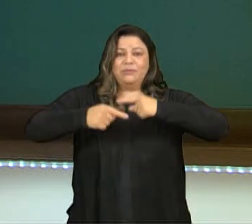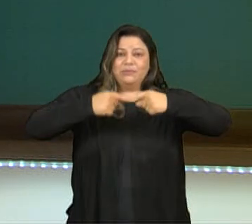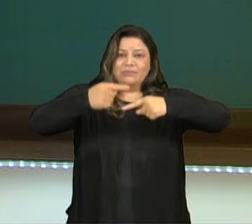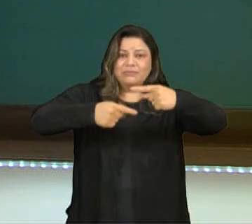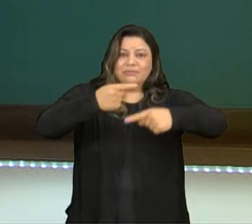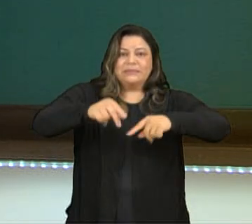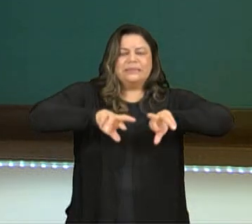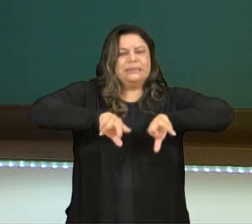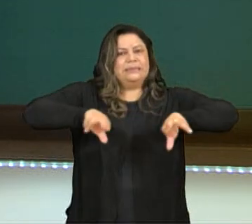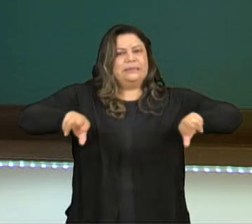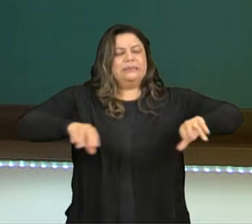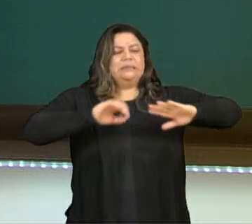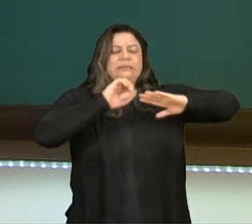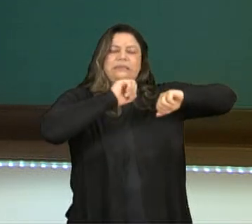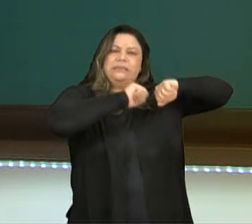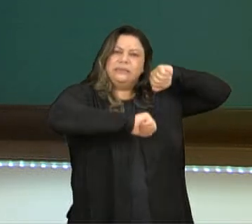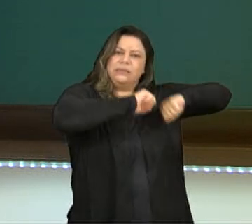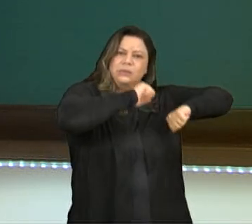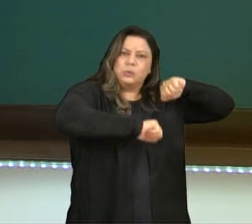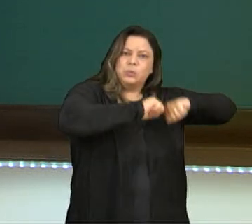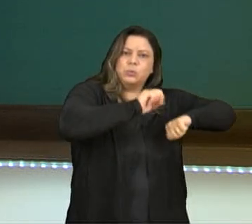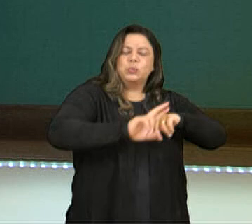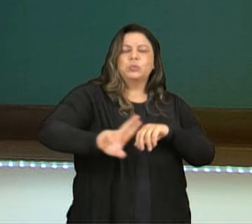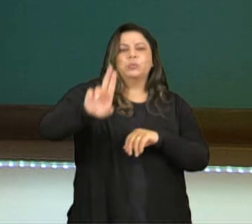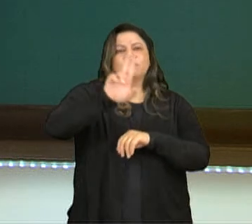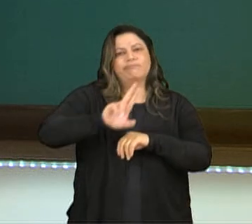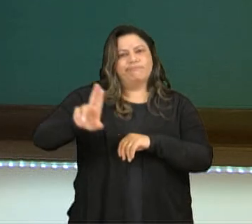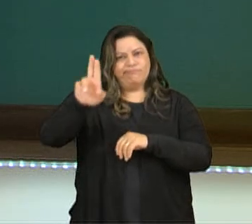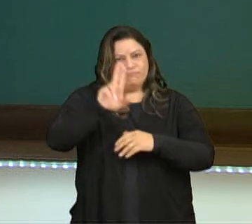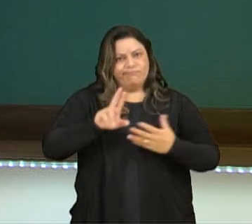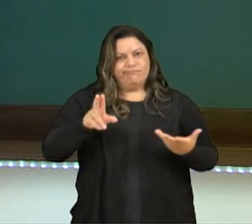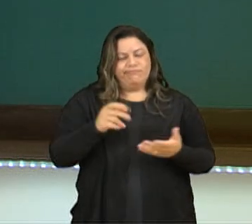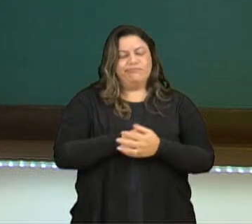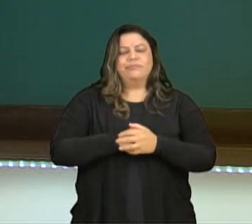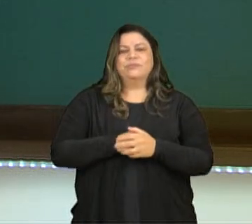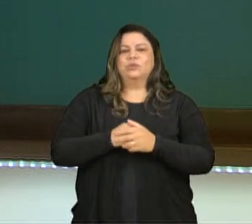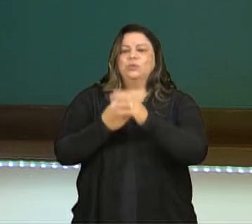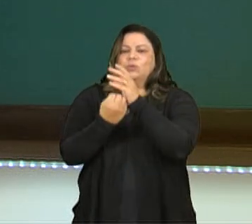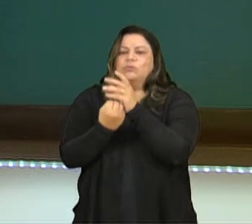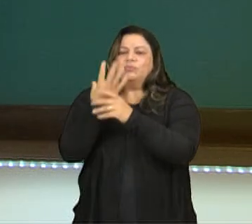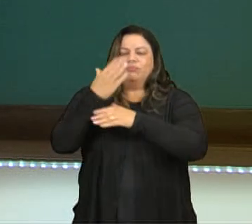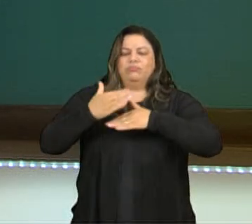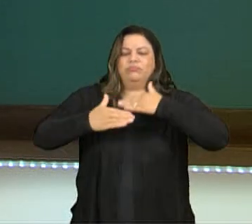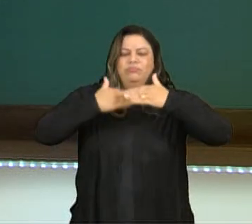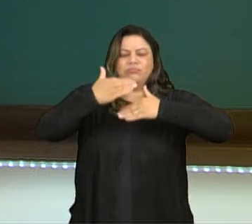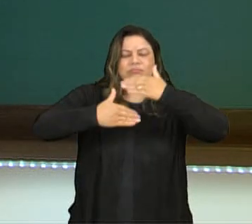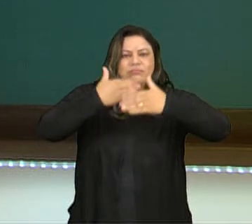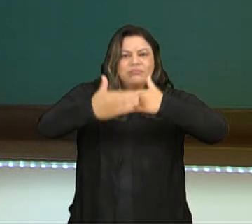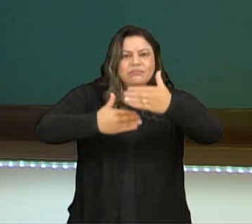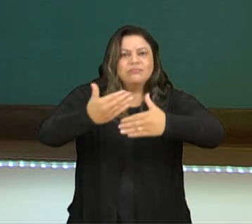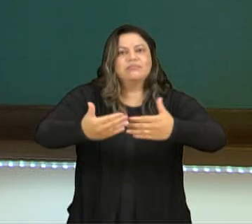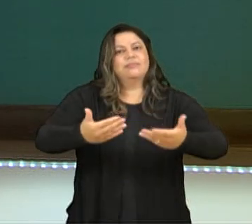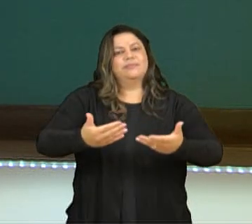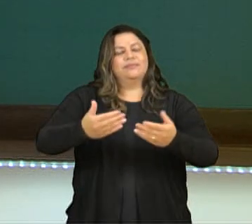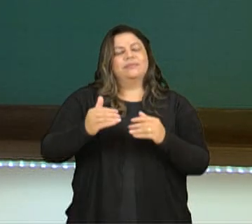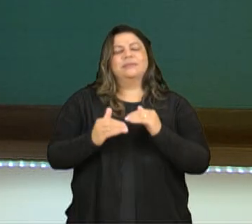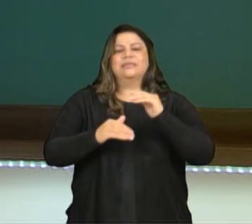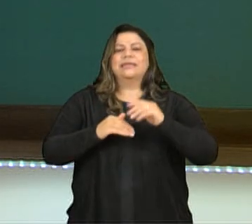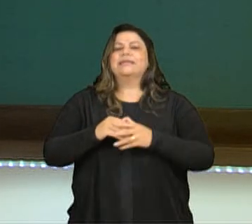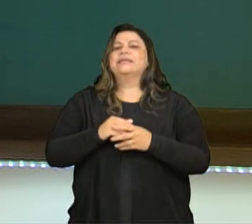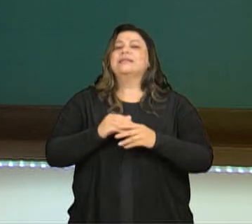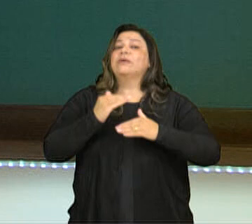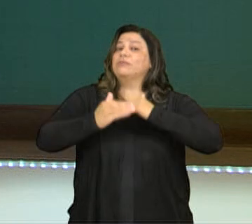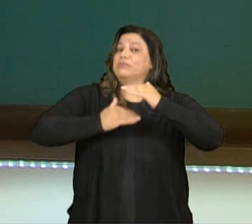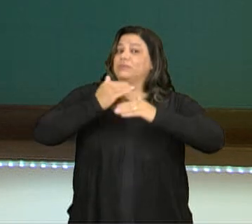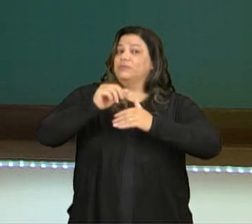exemplo. A indústria utiliza os recursos vegetais, os recursos animais para desenvolver suas